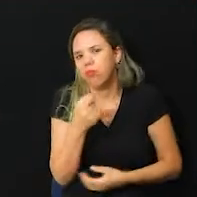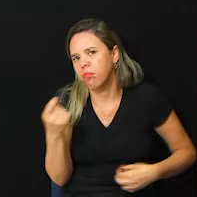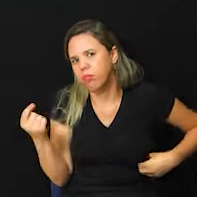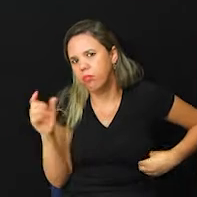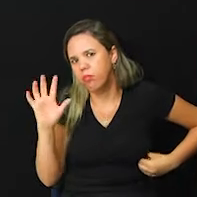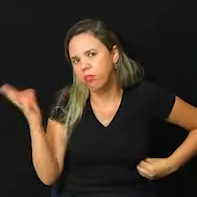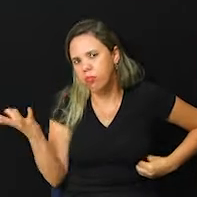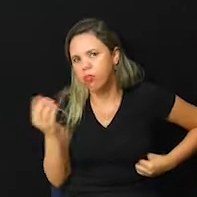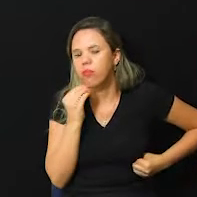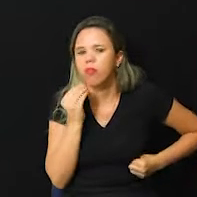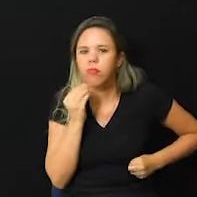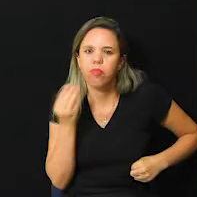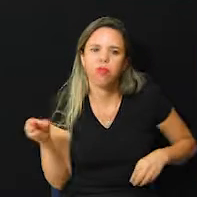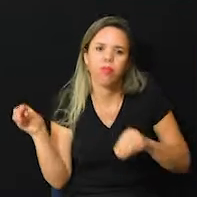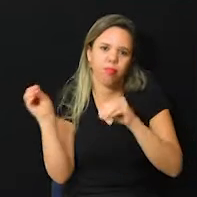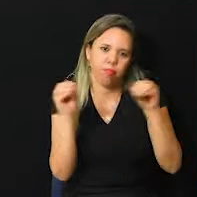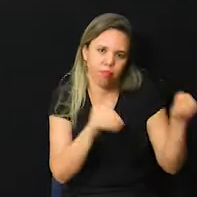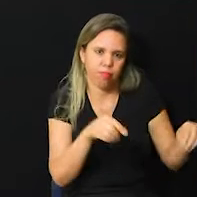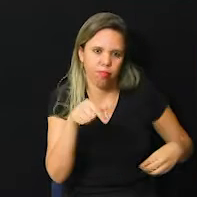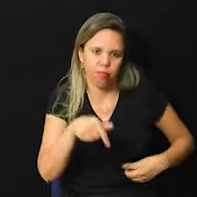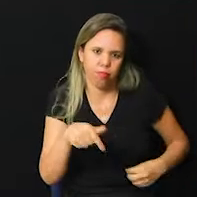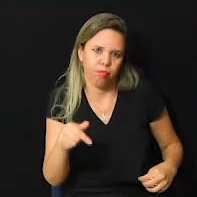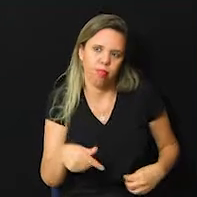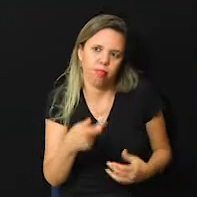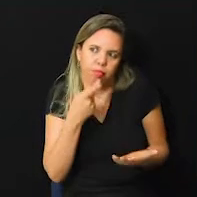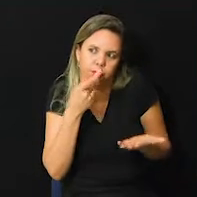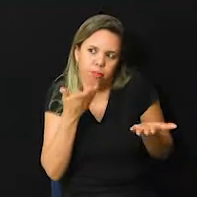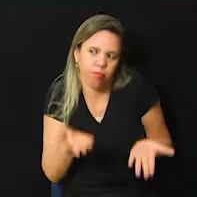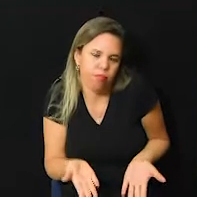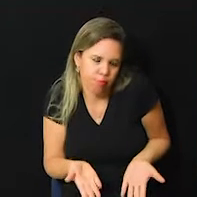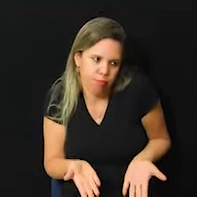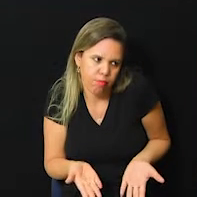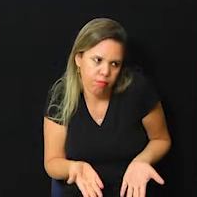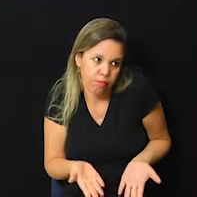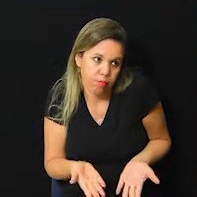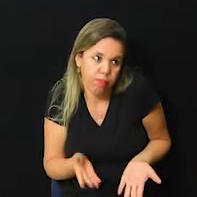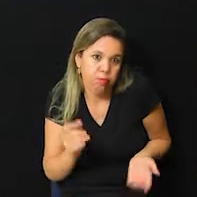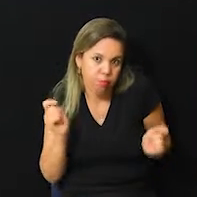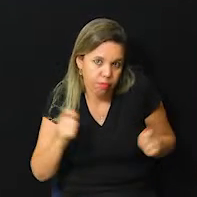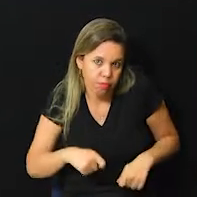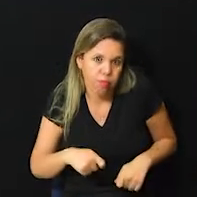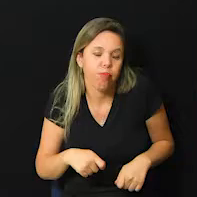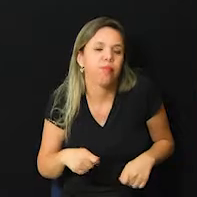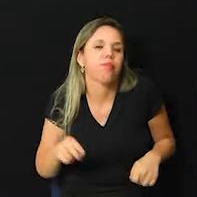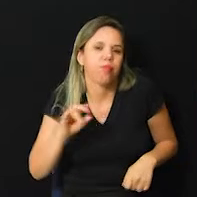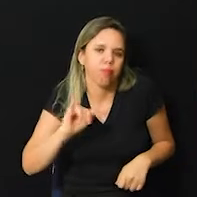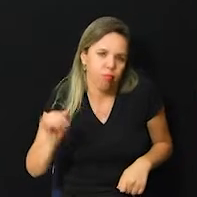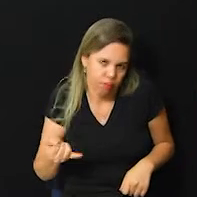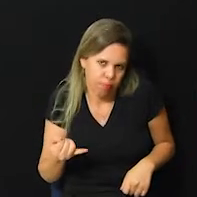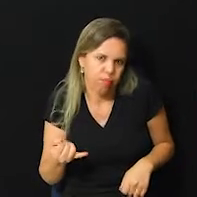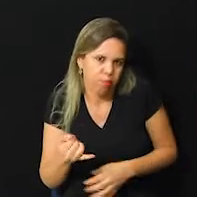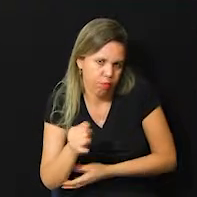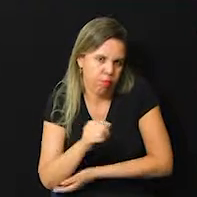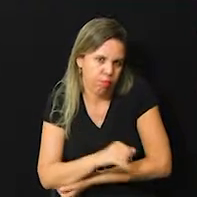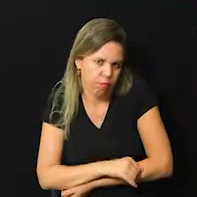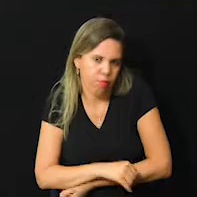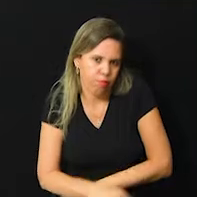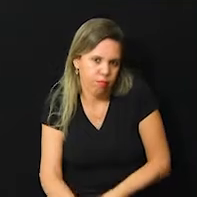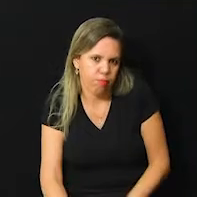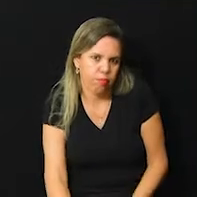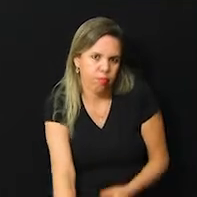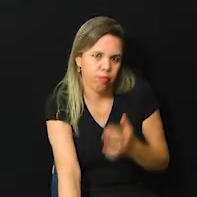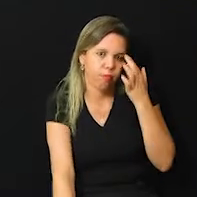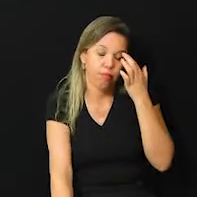1020 acabou surgindo a oportunidade de eu vir para cá eu falei porque não né se eu posso unir o útil Granado vai e